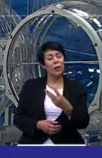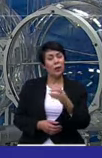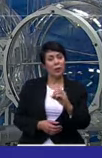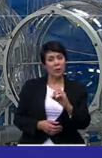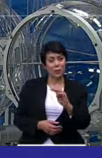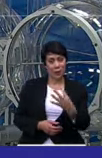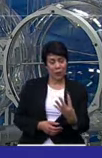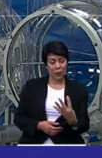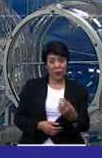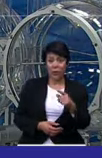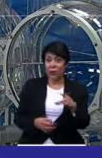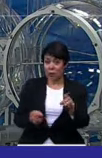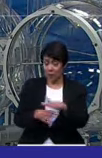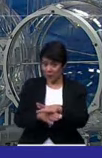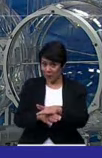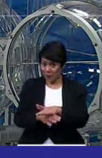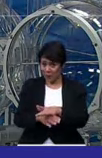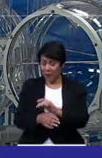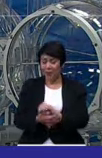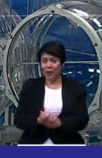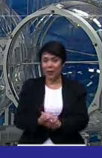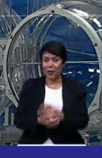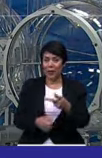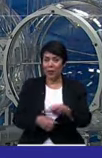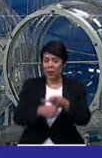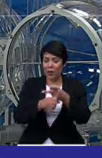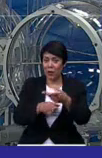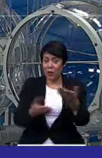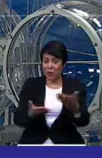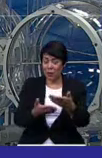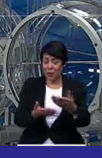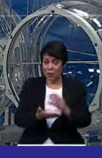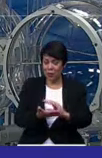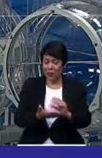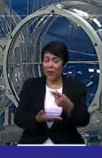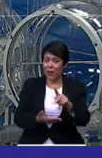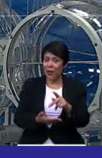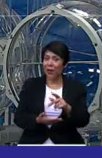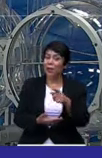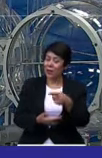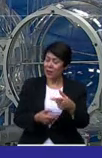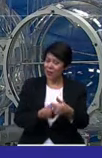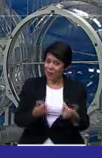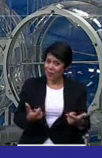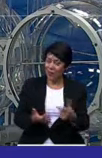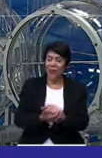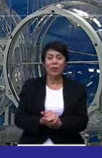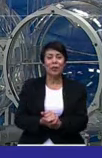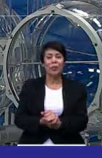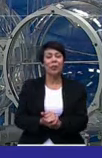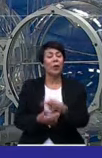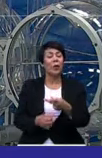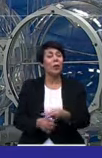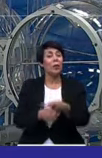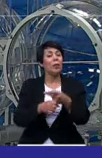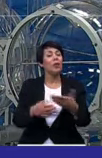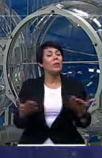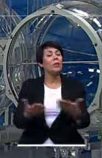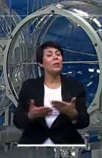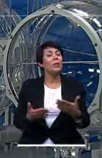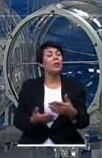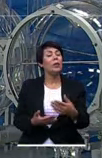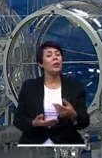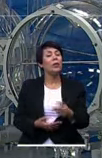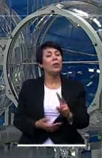5.304. E aí, está preparada? Está preparado? Será que esse prêmio vai sair hoje? Será que você está com sorte? O valor a ser distribuído entre os acertadores